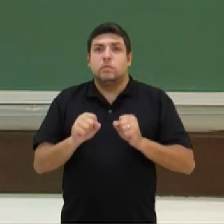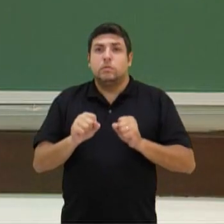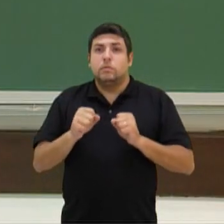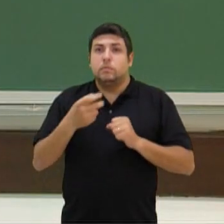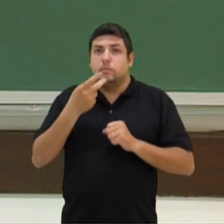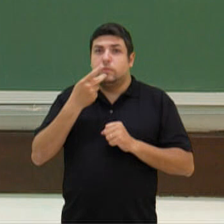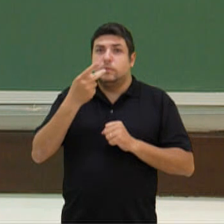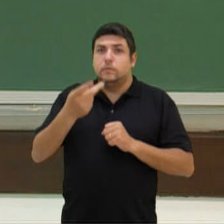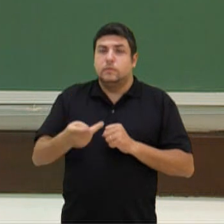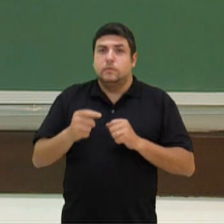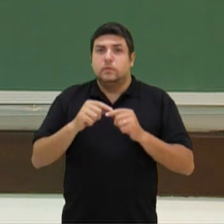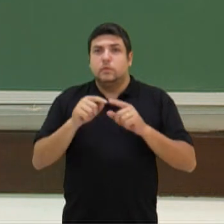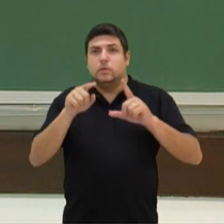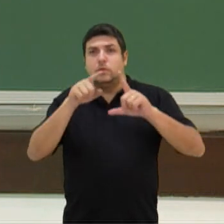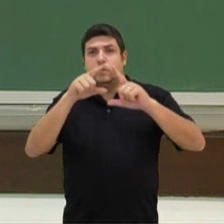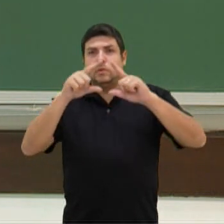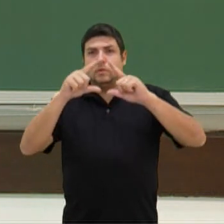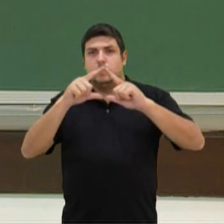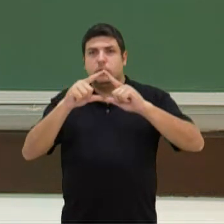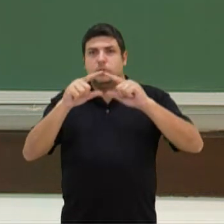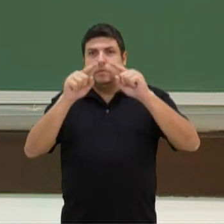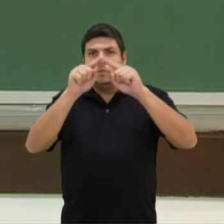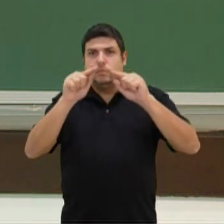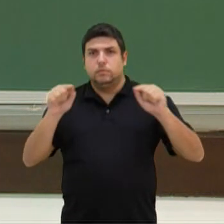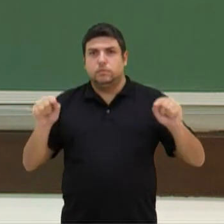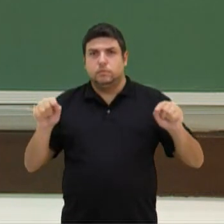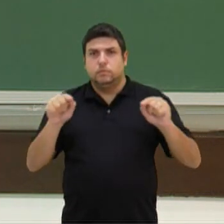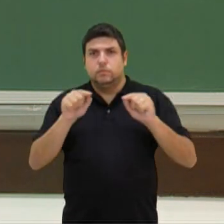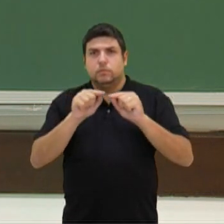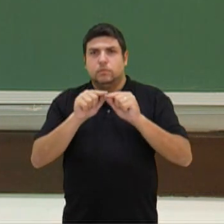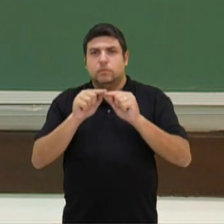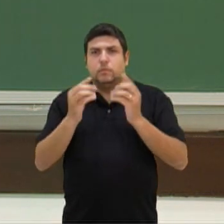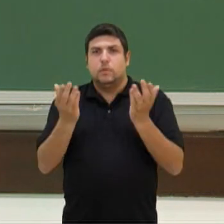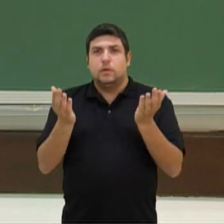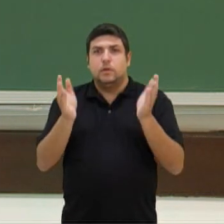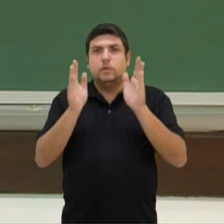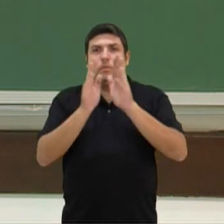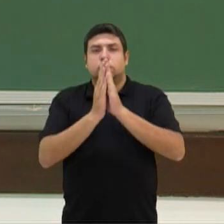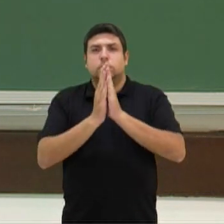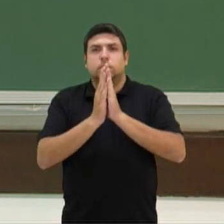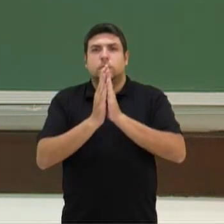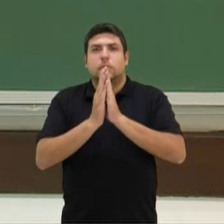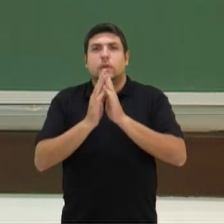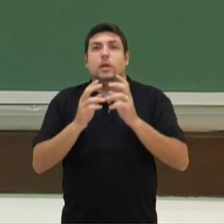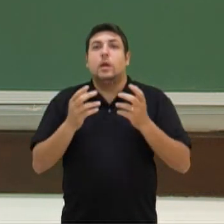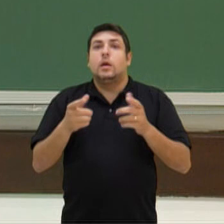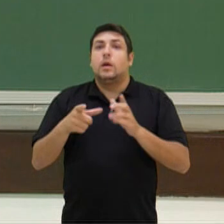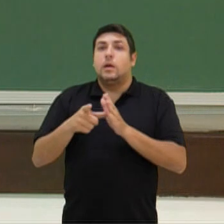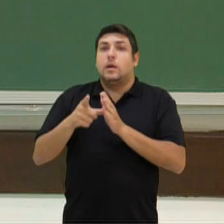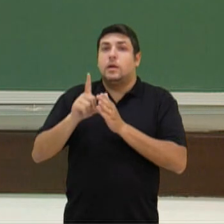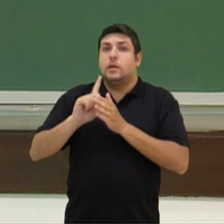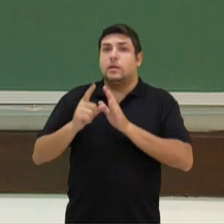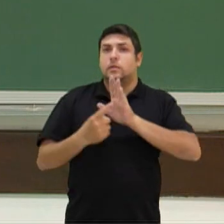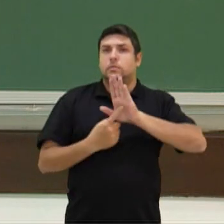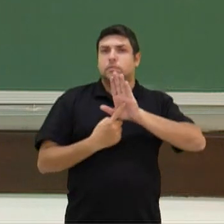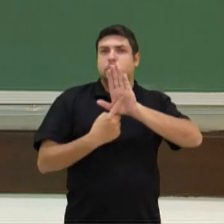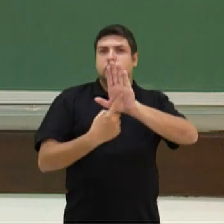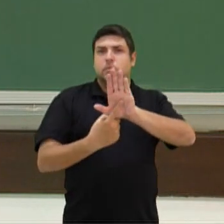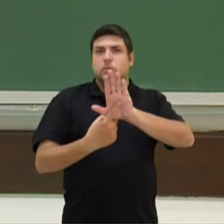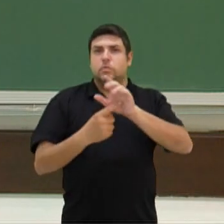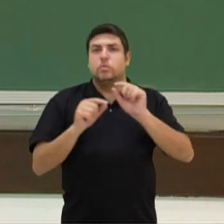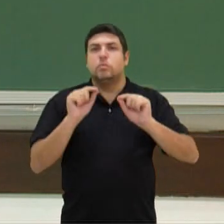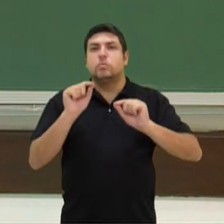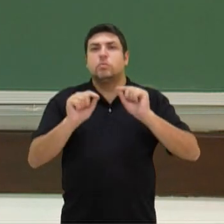triângulo isósceles, a figura é simétrica. Como na imagem anterior, você percebe que ele permite